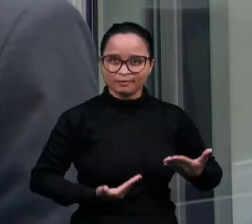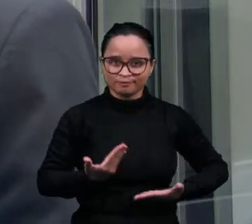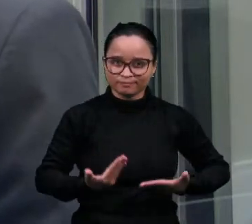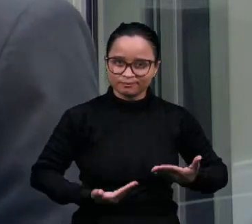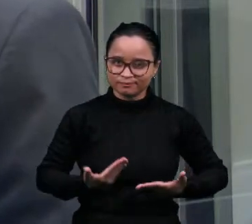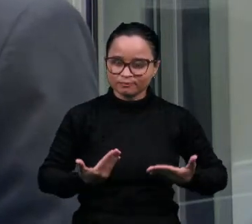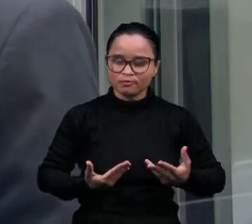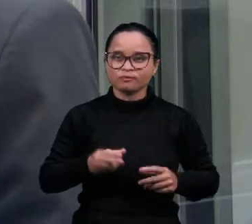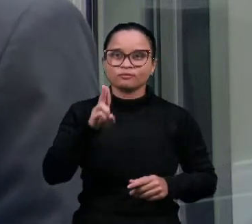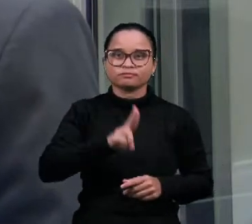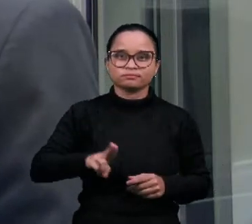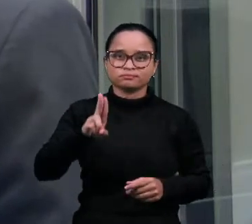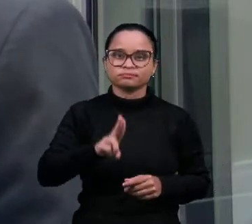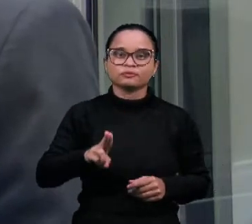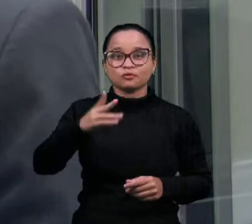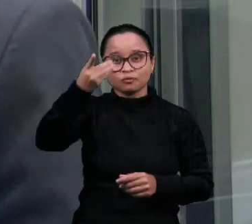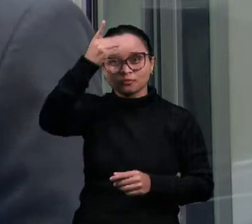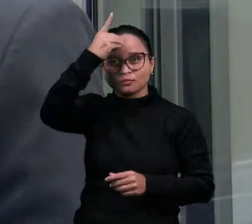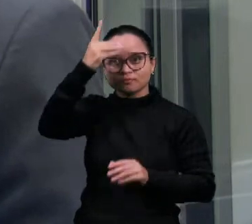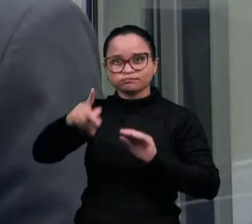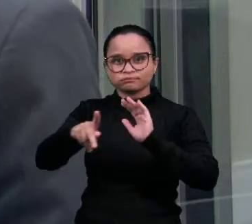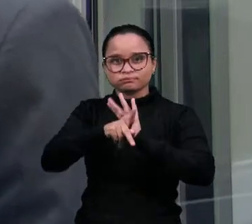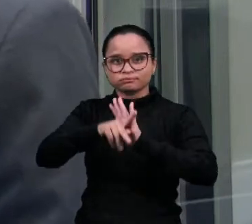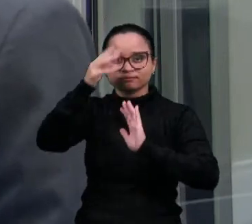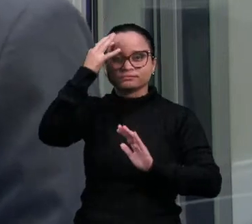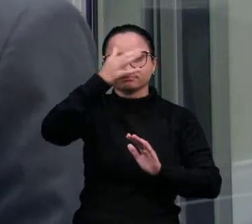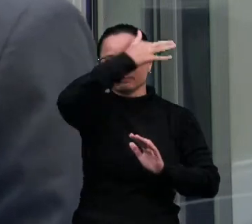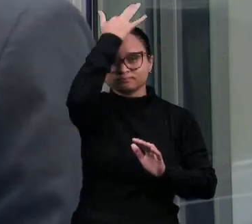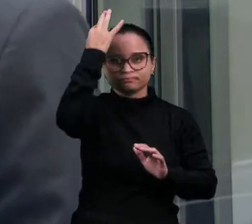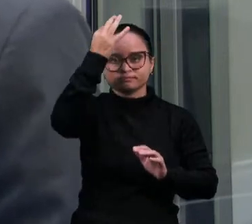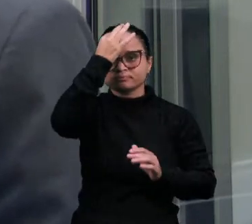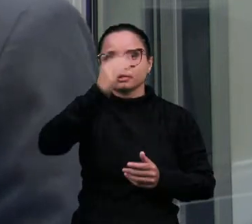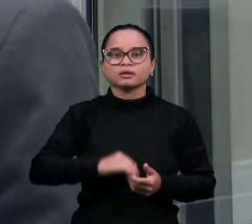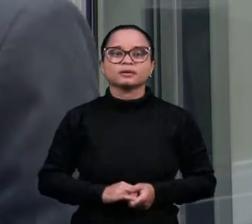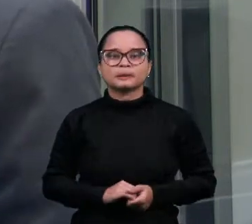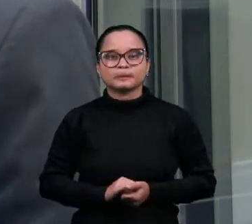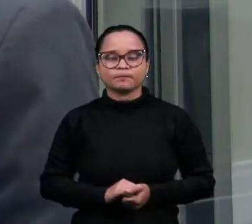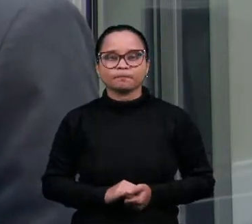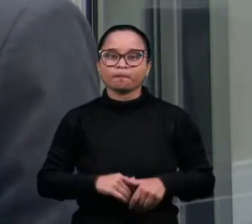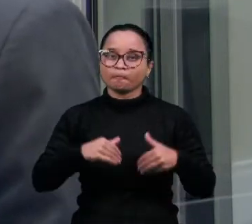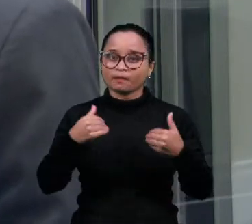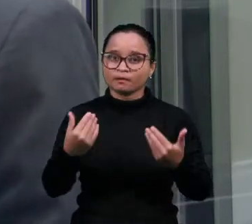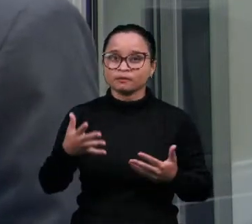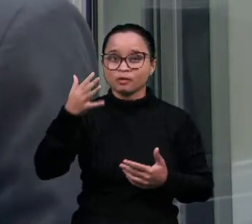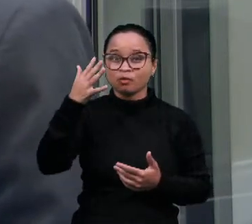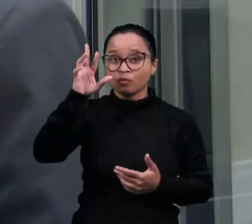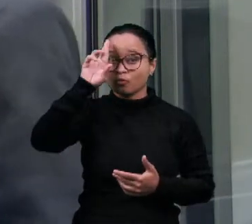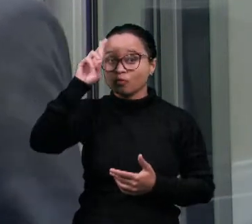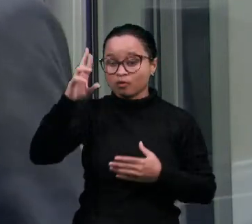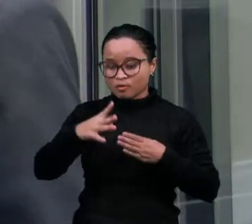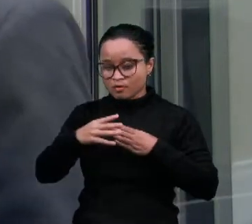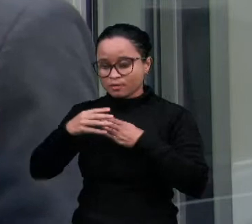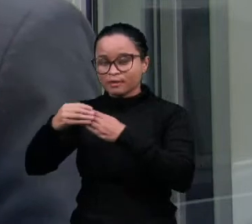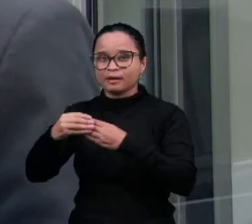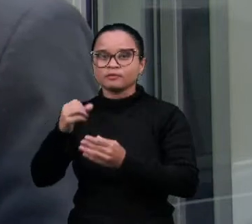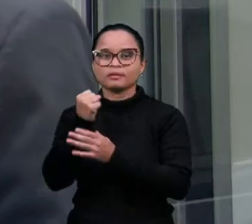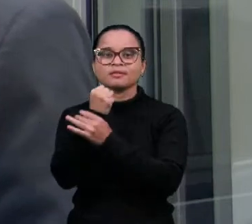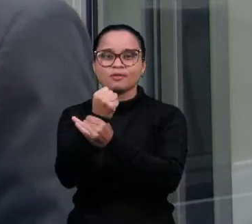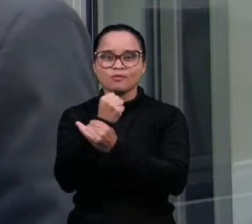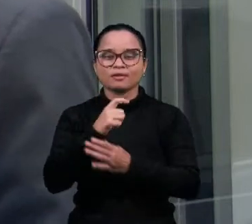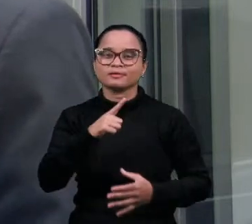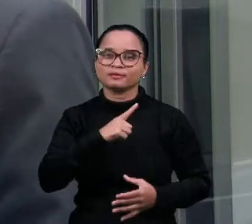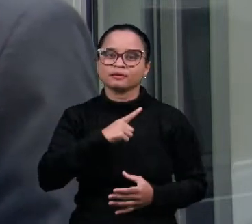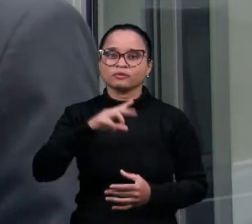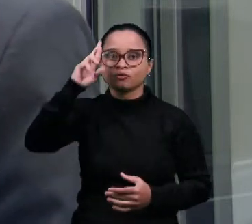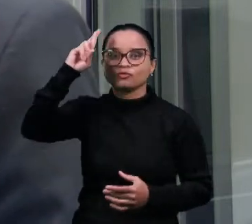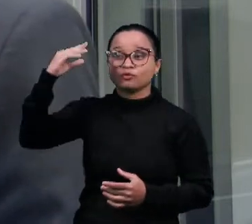através dos dons espirituais. Então ali o Senhor foi dirigindo, você tem segurança de que aquilo foi um chamado do Senhor